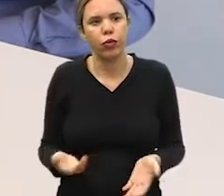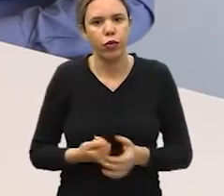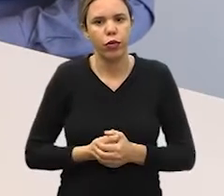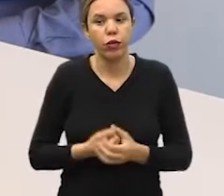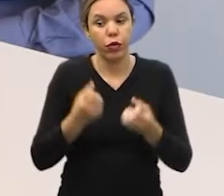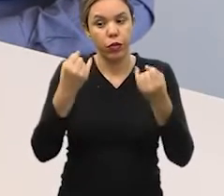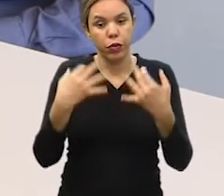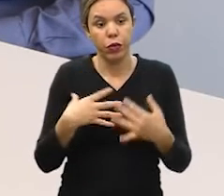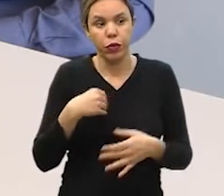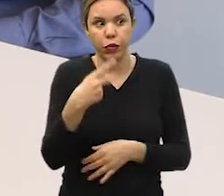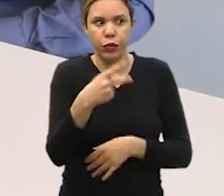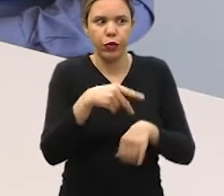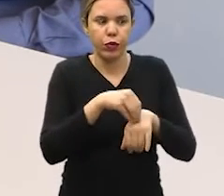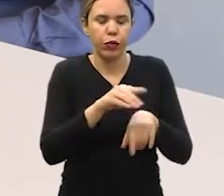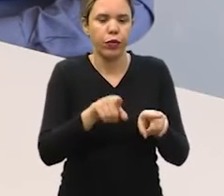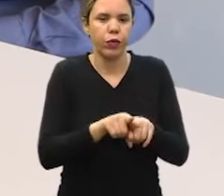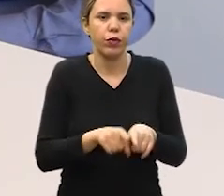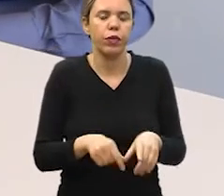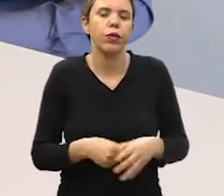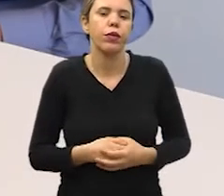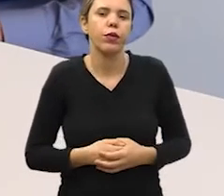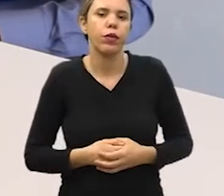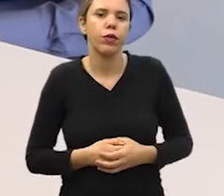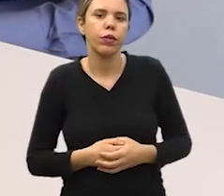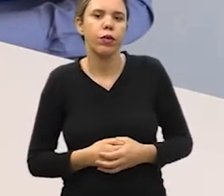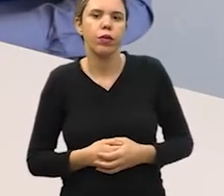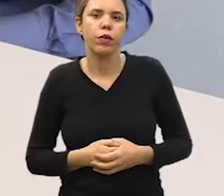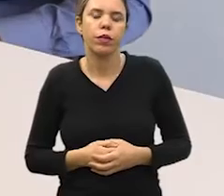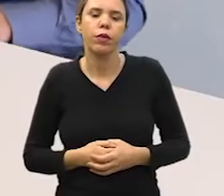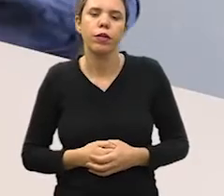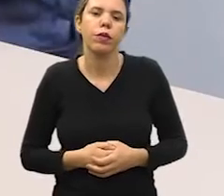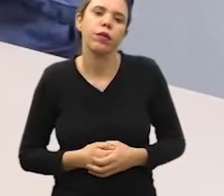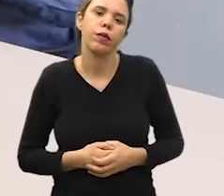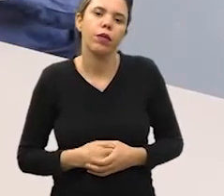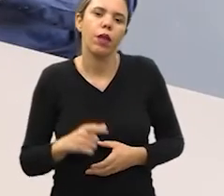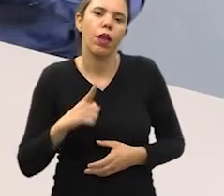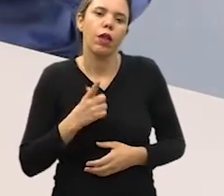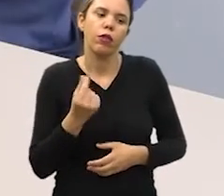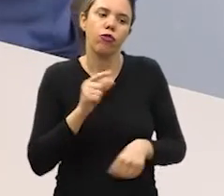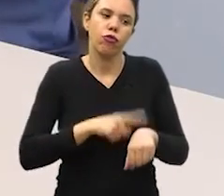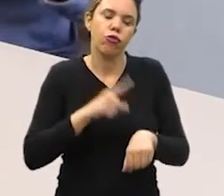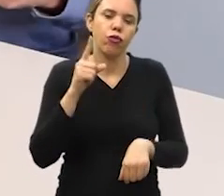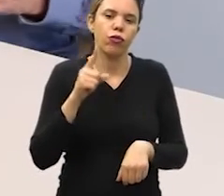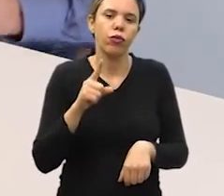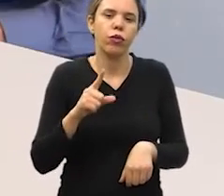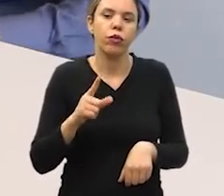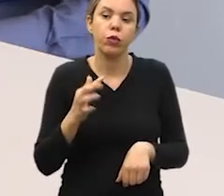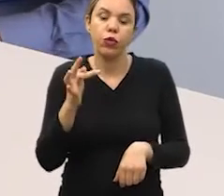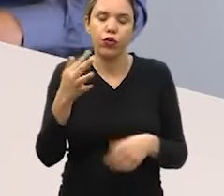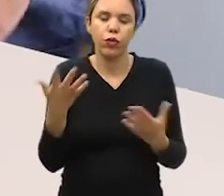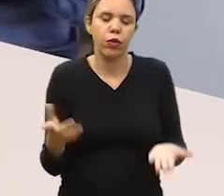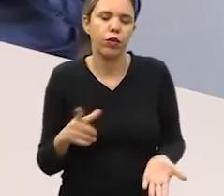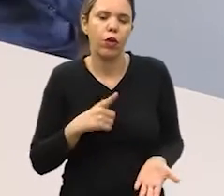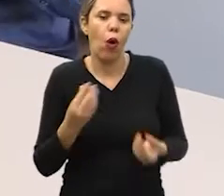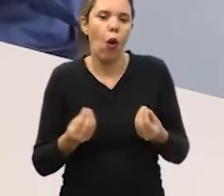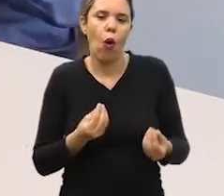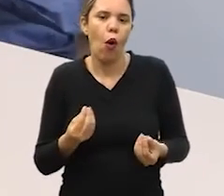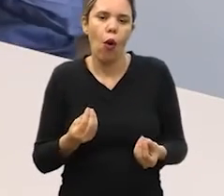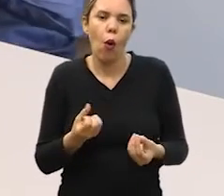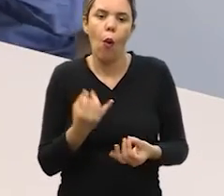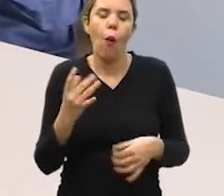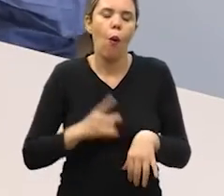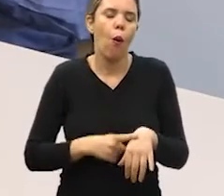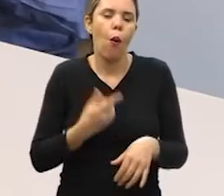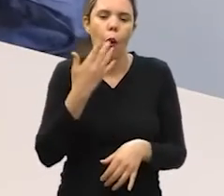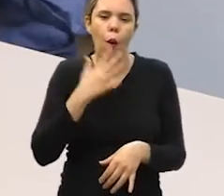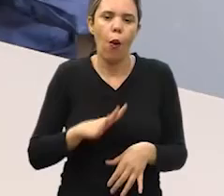e vai ter que explicar para o filho também, né? Essa questão de ter o dinheiro na hora ou ter o dinheiro mais para frente. Com quanto